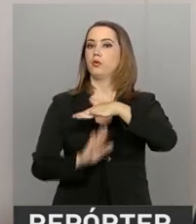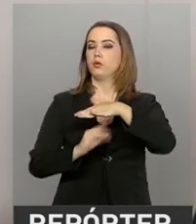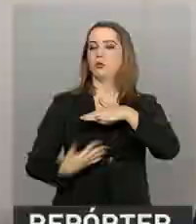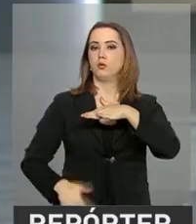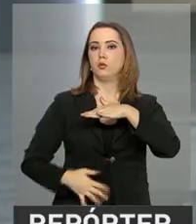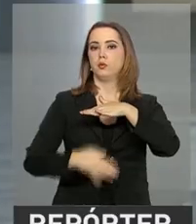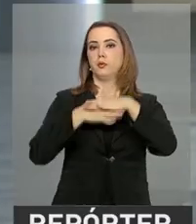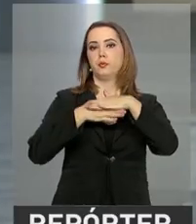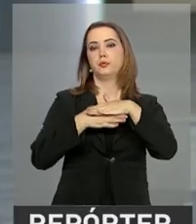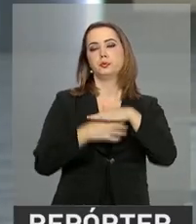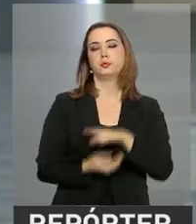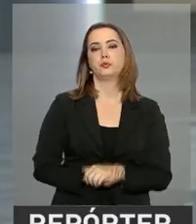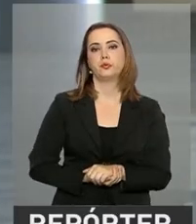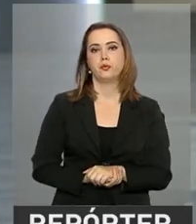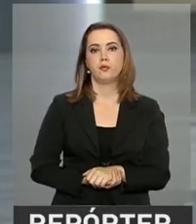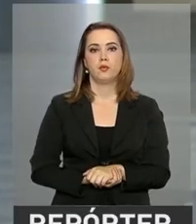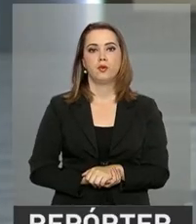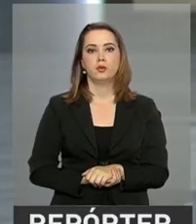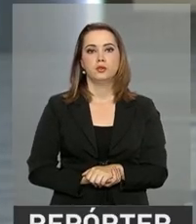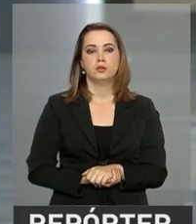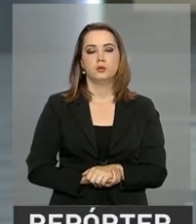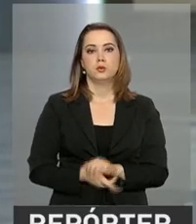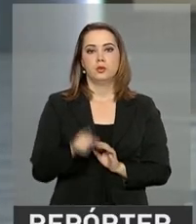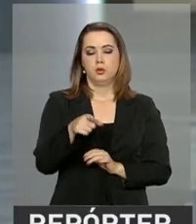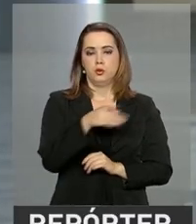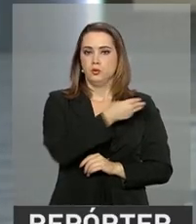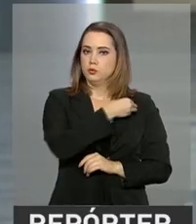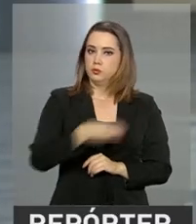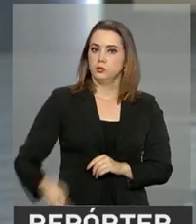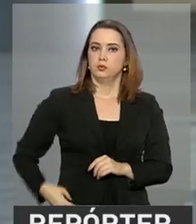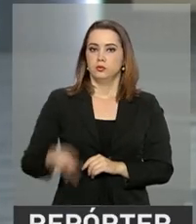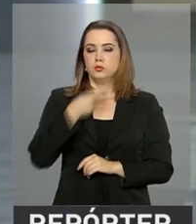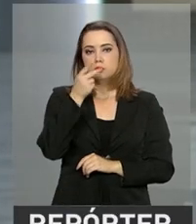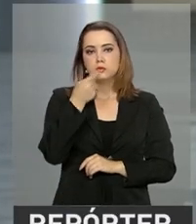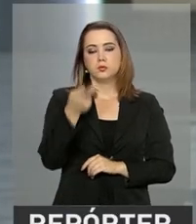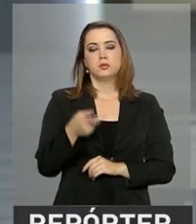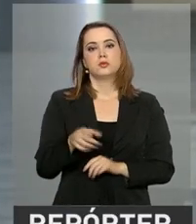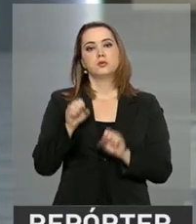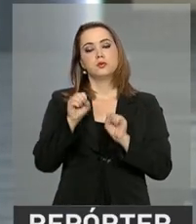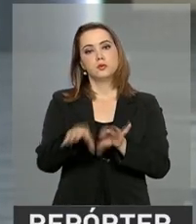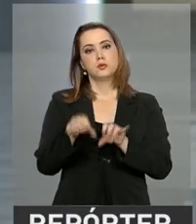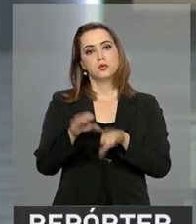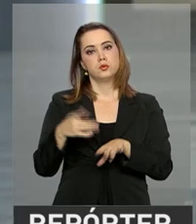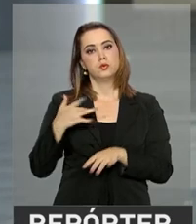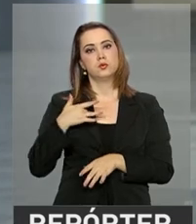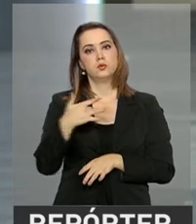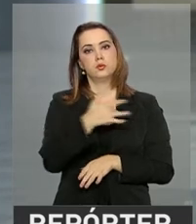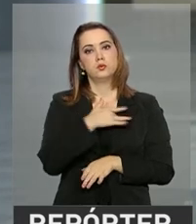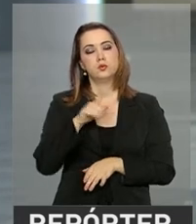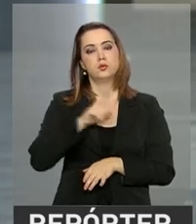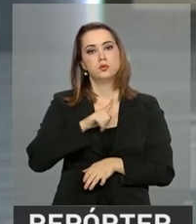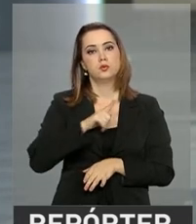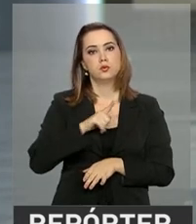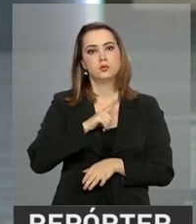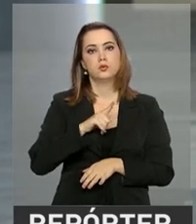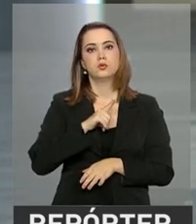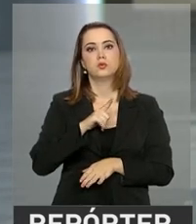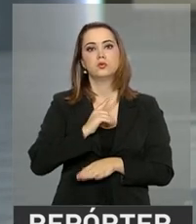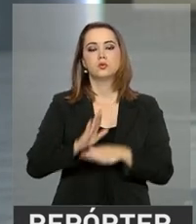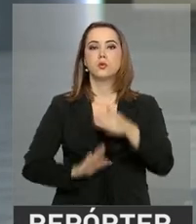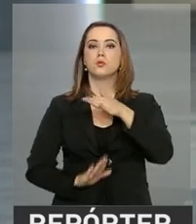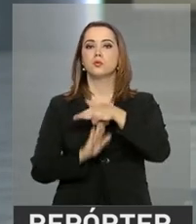União. Henrique Meirelles disse também que as áreas de saúde e educação vão ter seus limites